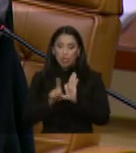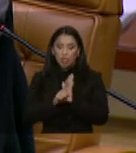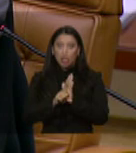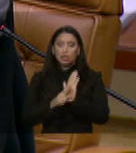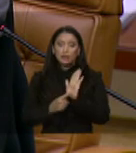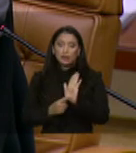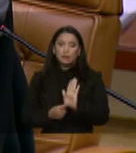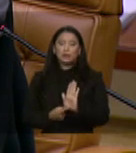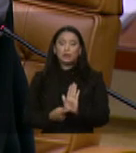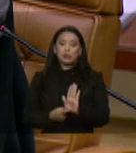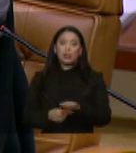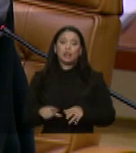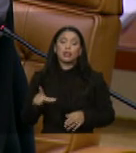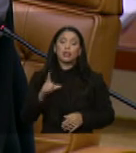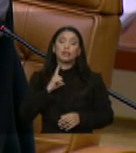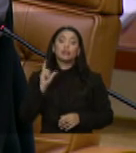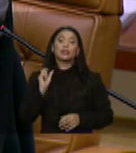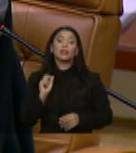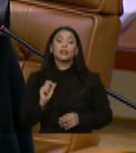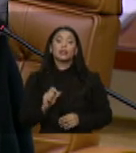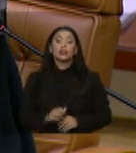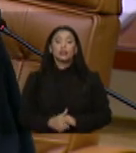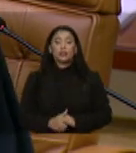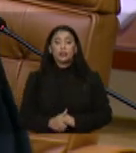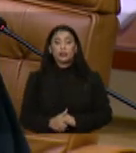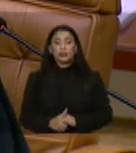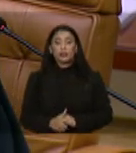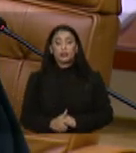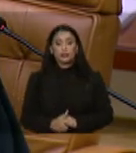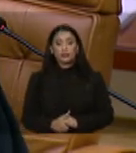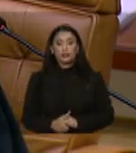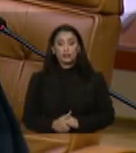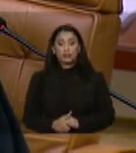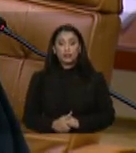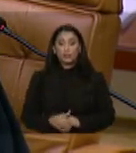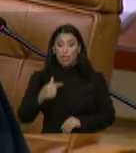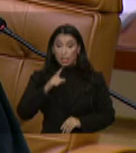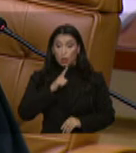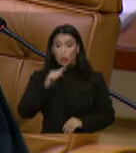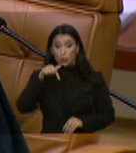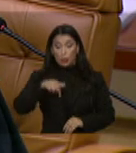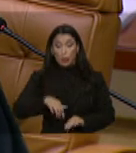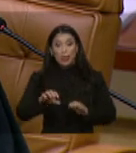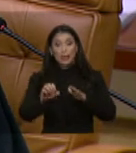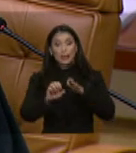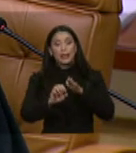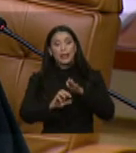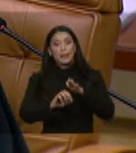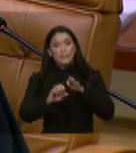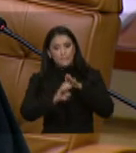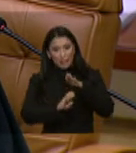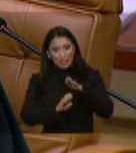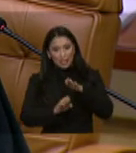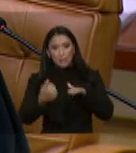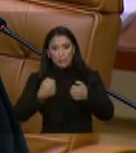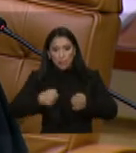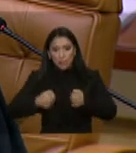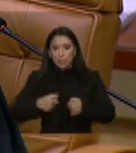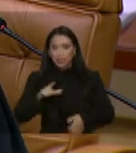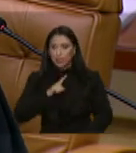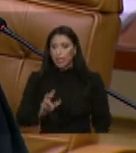é que haja haja uma empresa no Brasil haja a representação dessa empresa no Brasil